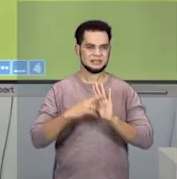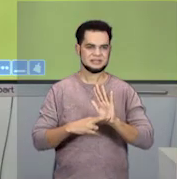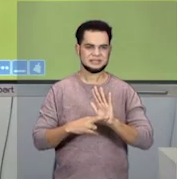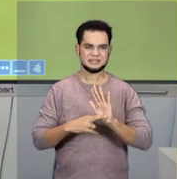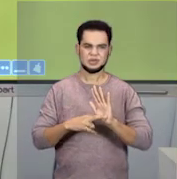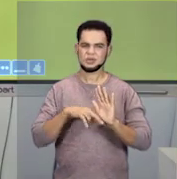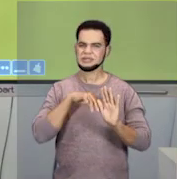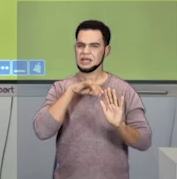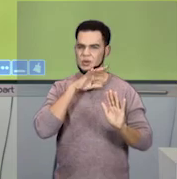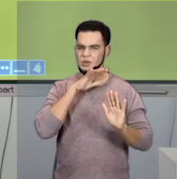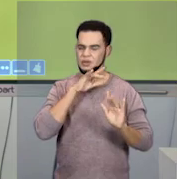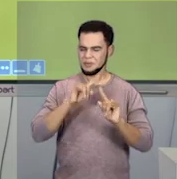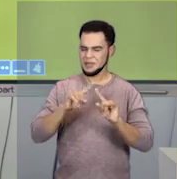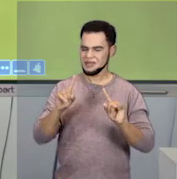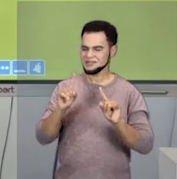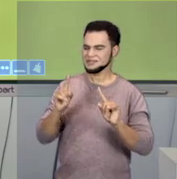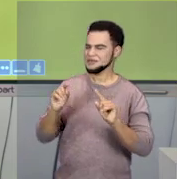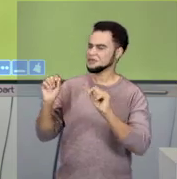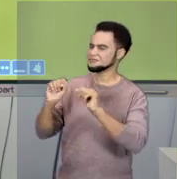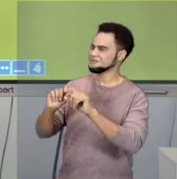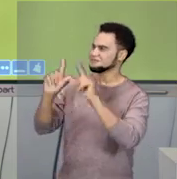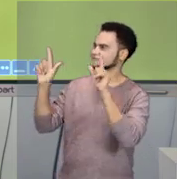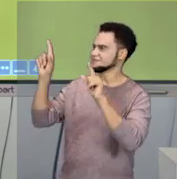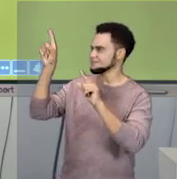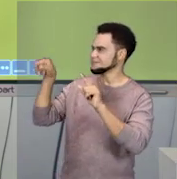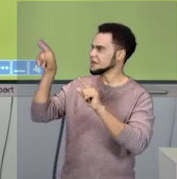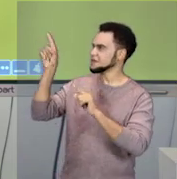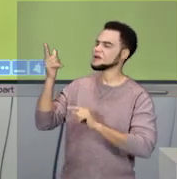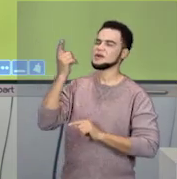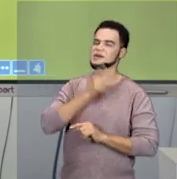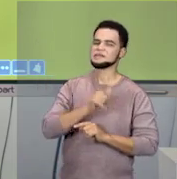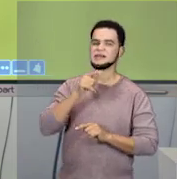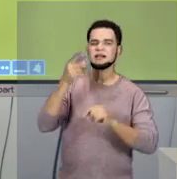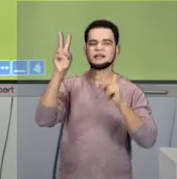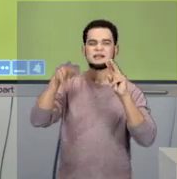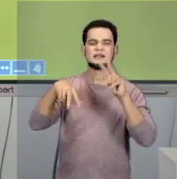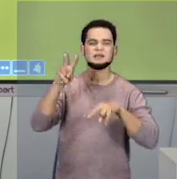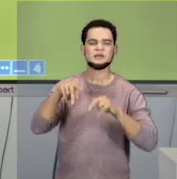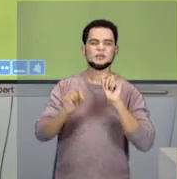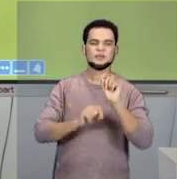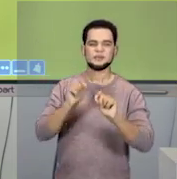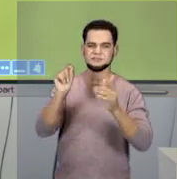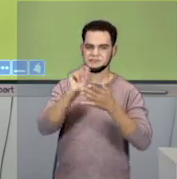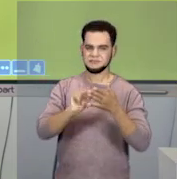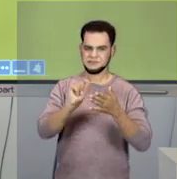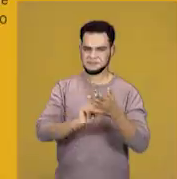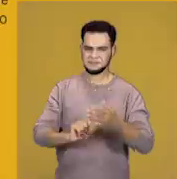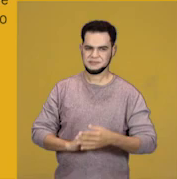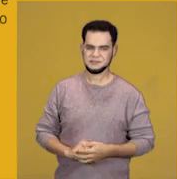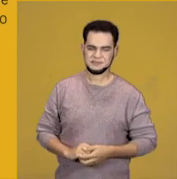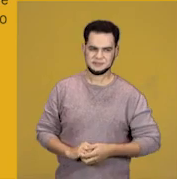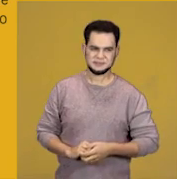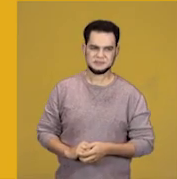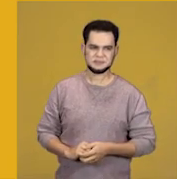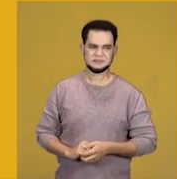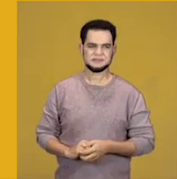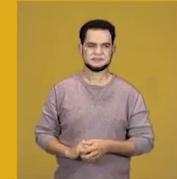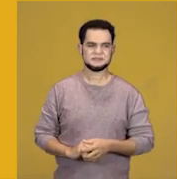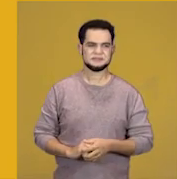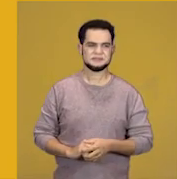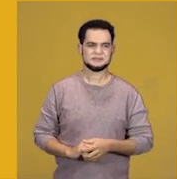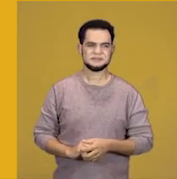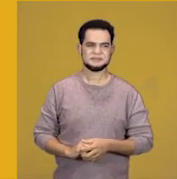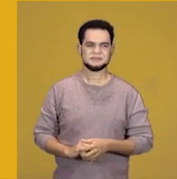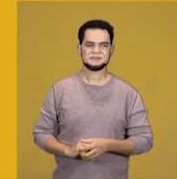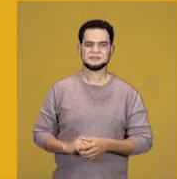ler aí, mas eu trouxe de outro modo para que a gente consiga ler o que está escrito. Então, esse escrito